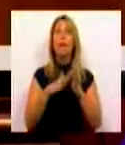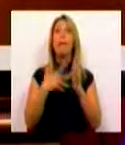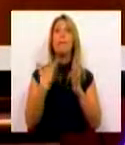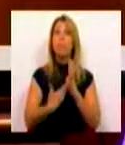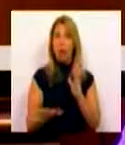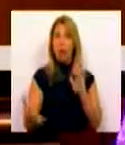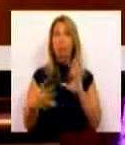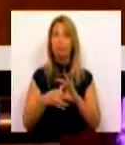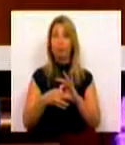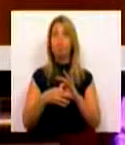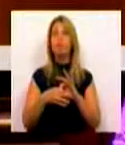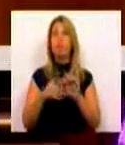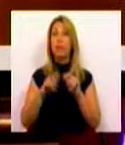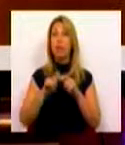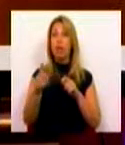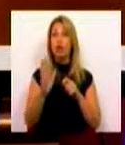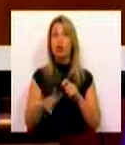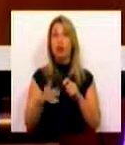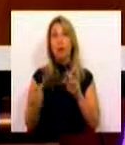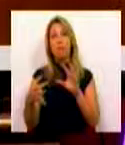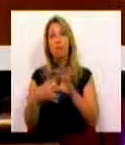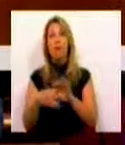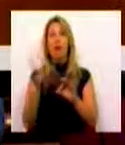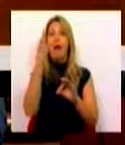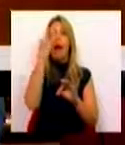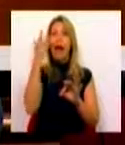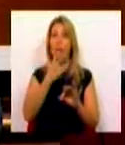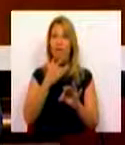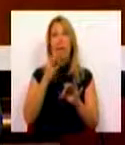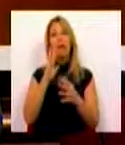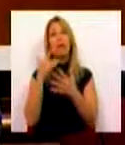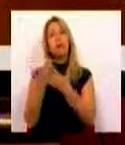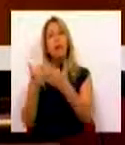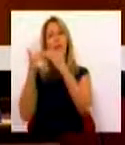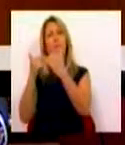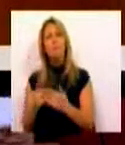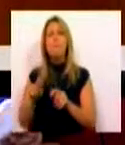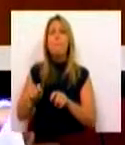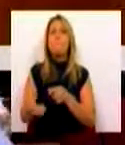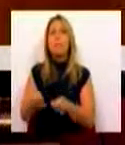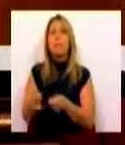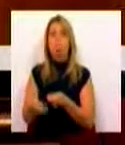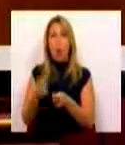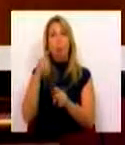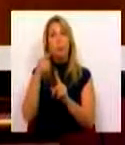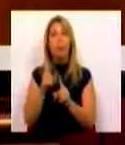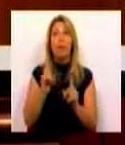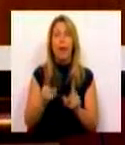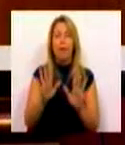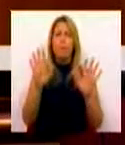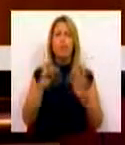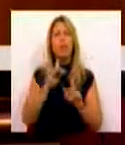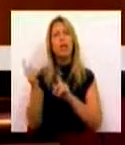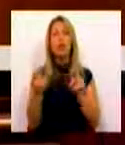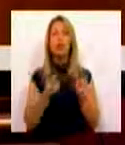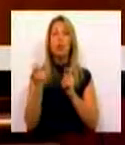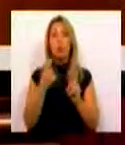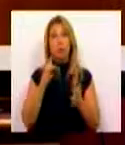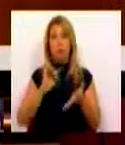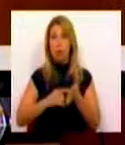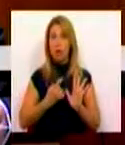tendo em vista reduzir essa pressão. Há para nós aspectos que são absolutamente essenciais.